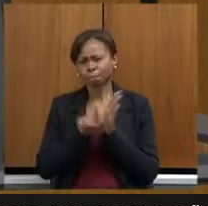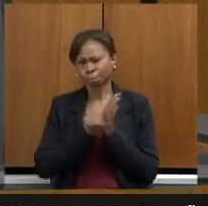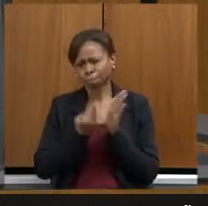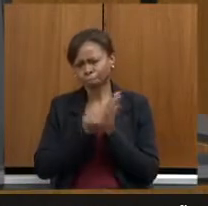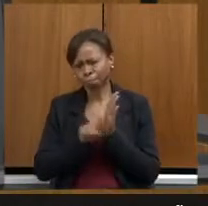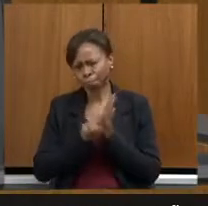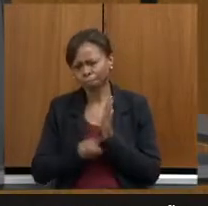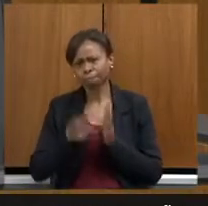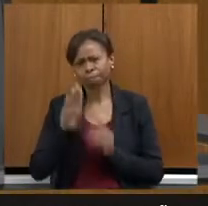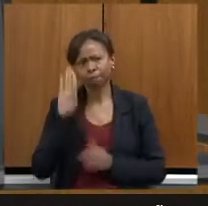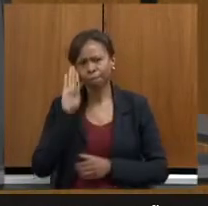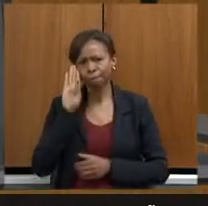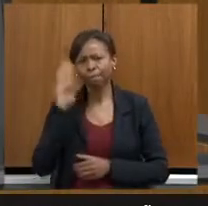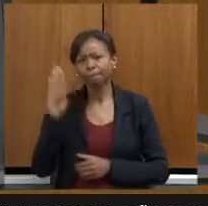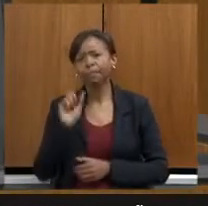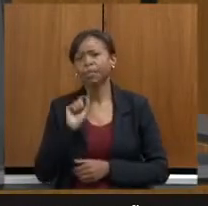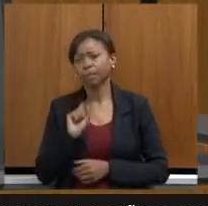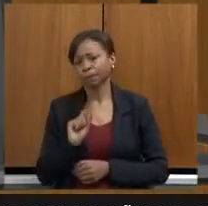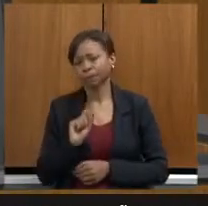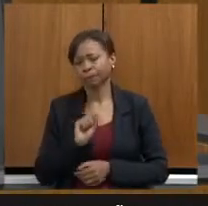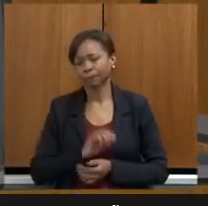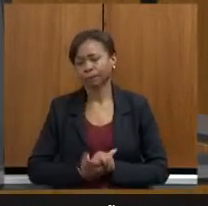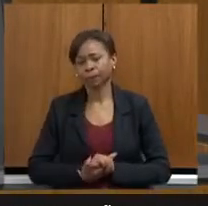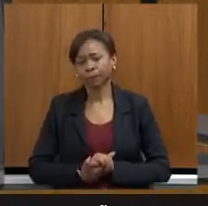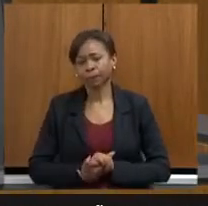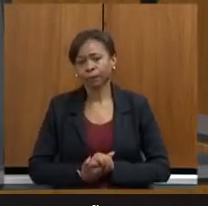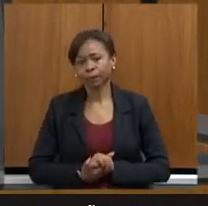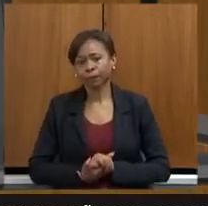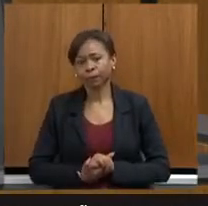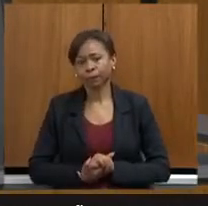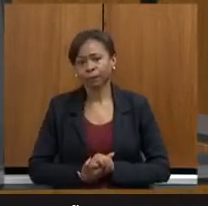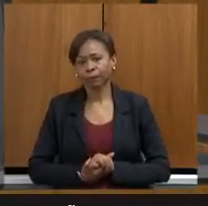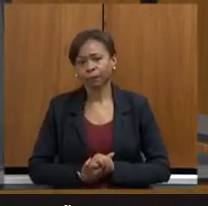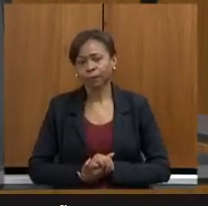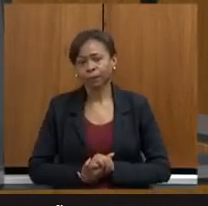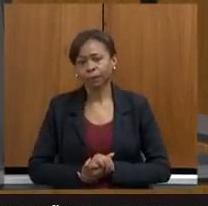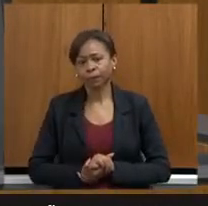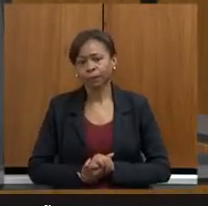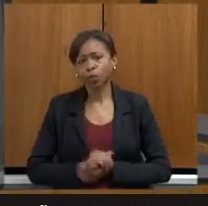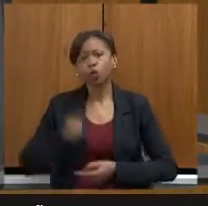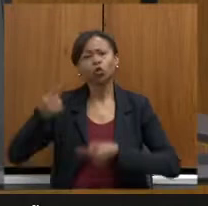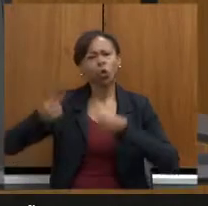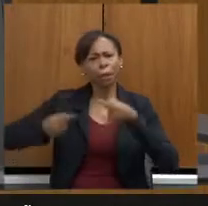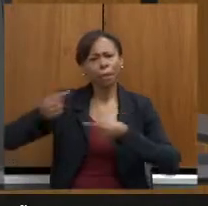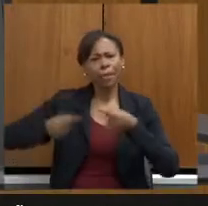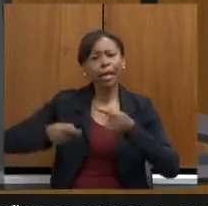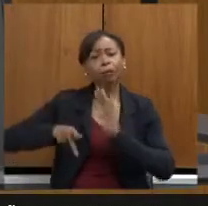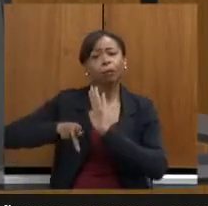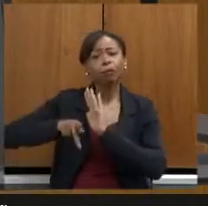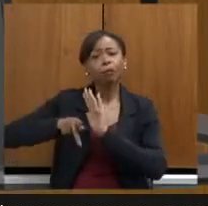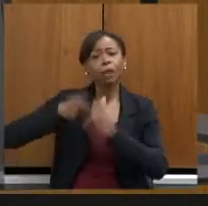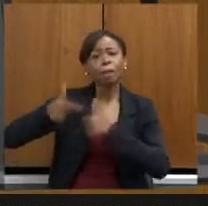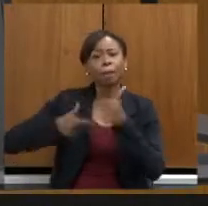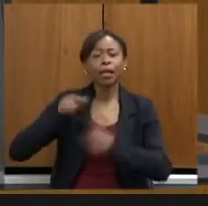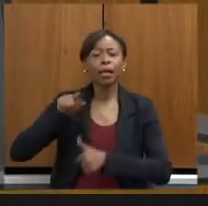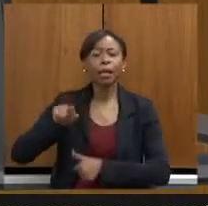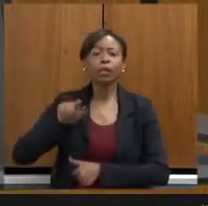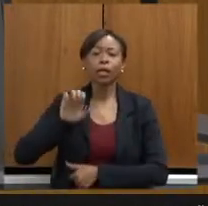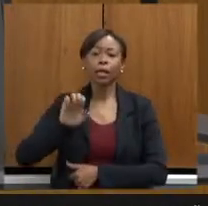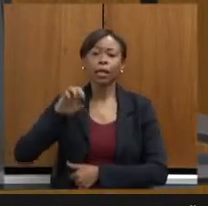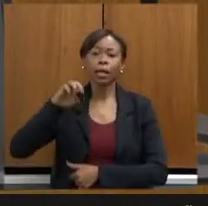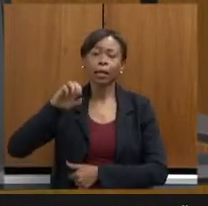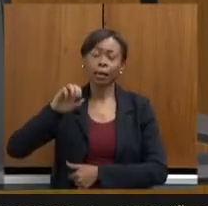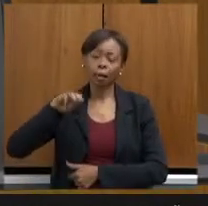questões exatamente na debate dos Empregados de matéria recentemente nós fizemos uma